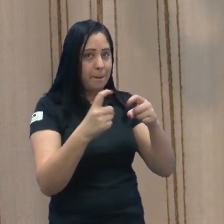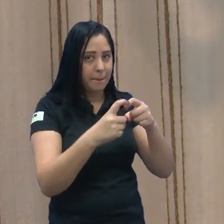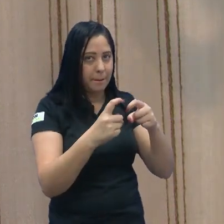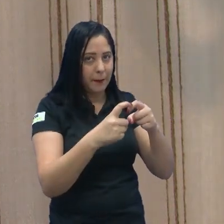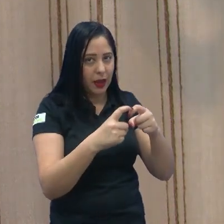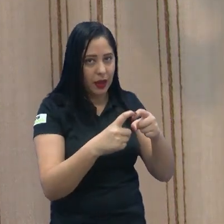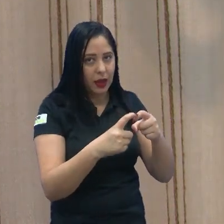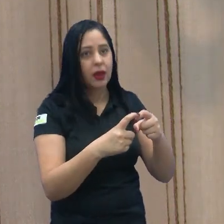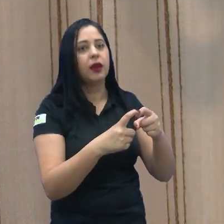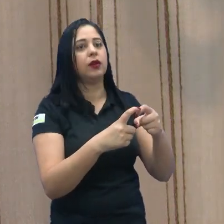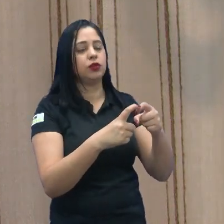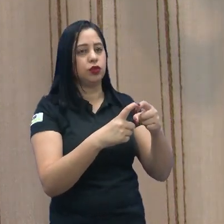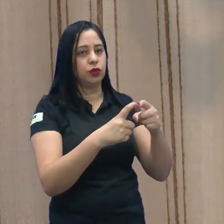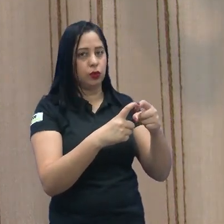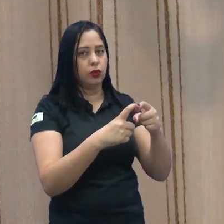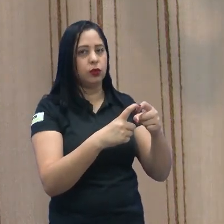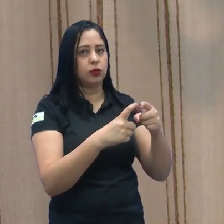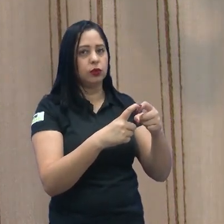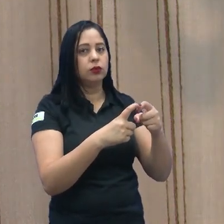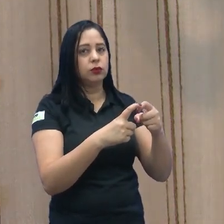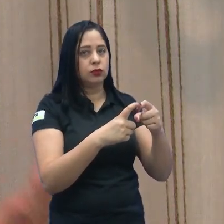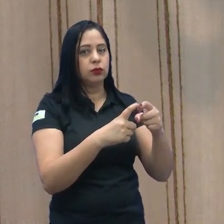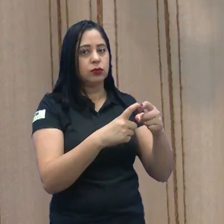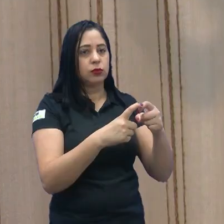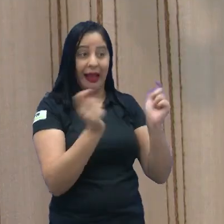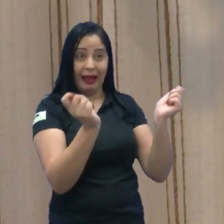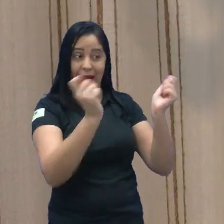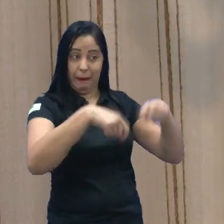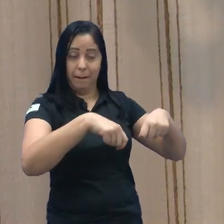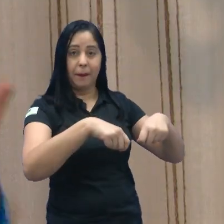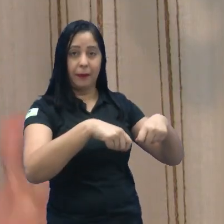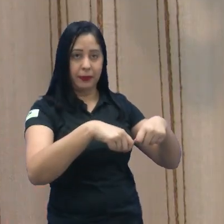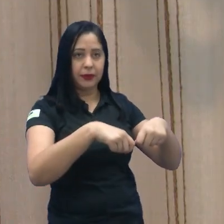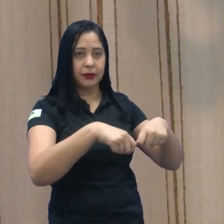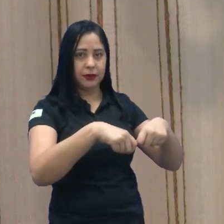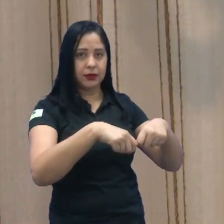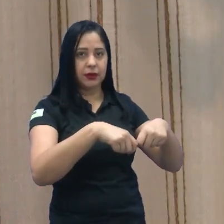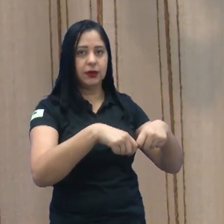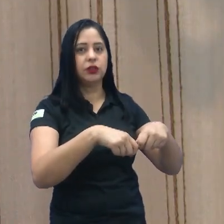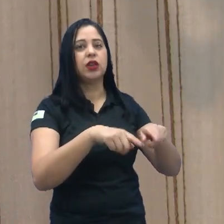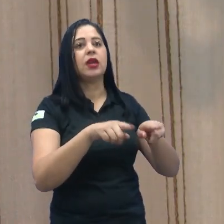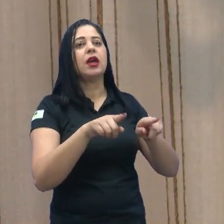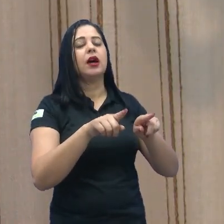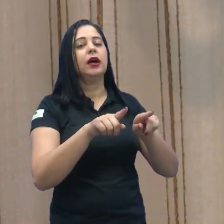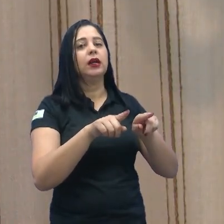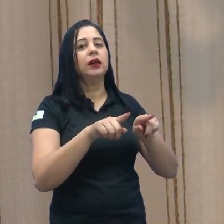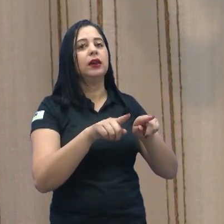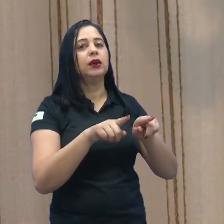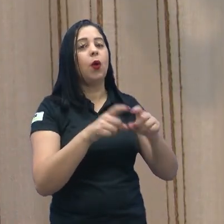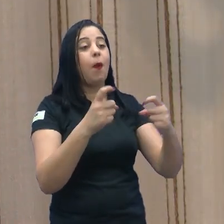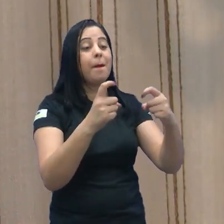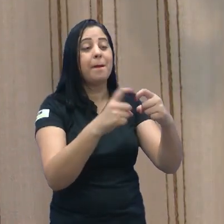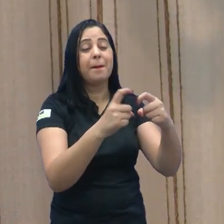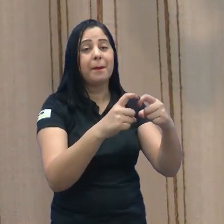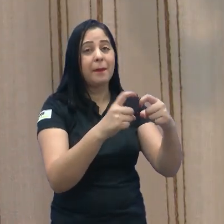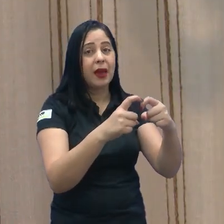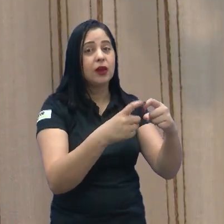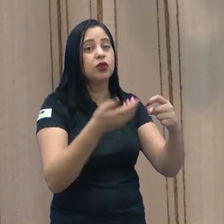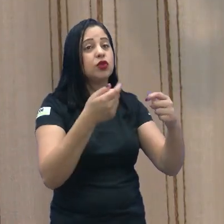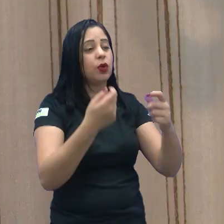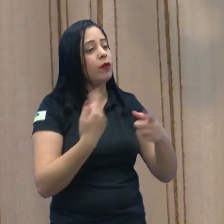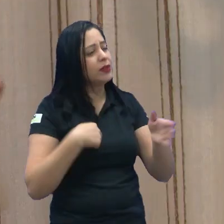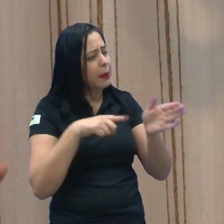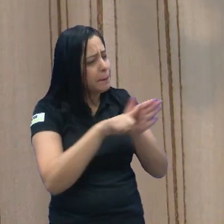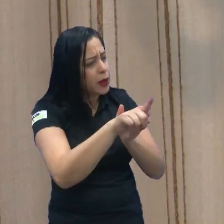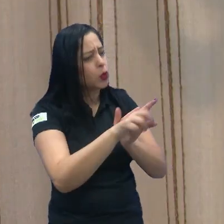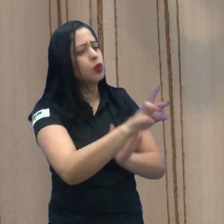com conhecimento, né, ali com humanização. É um médico que você pergunta e ele